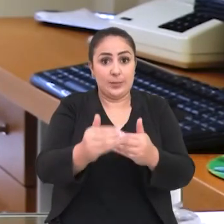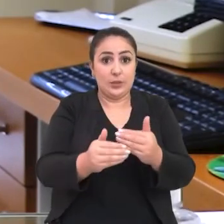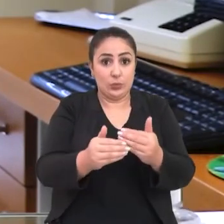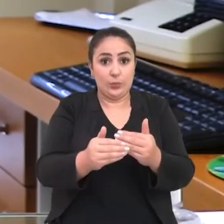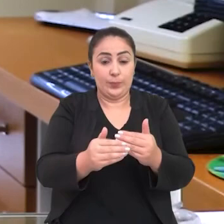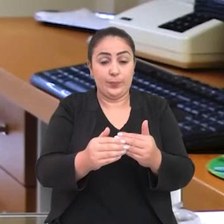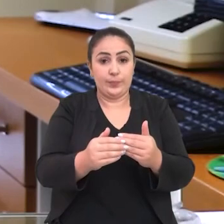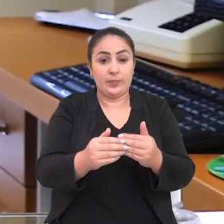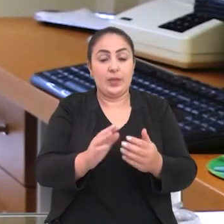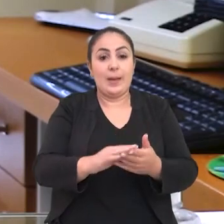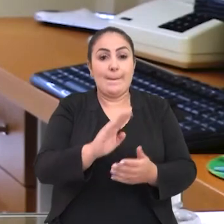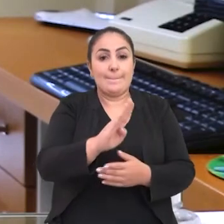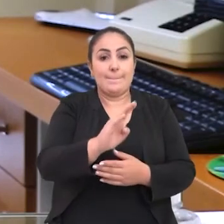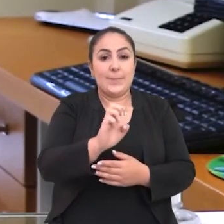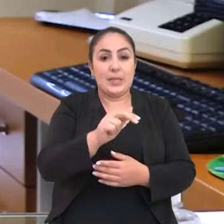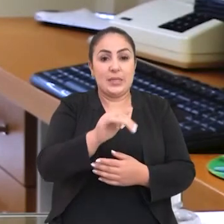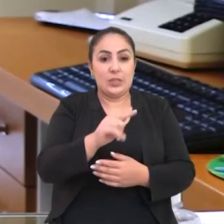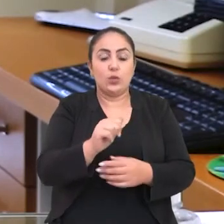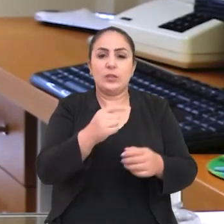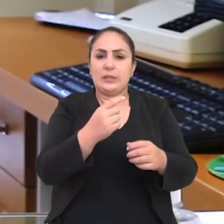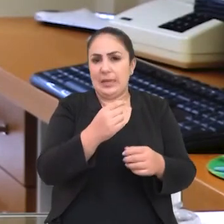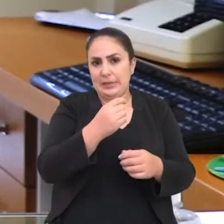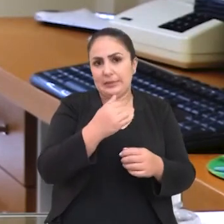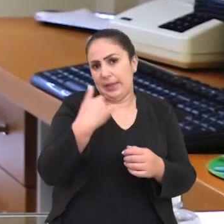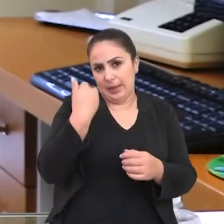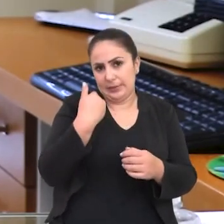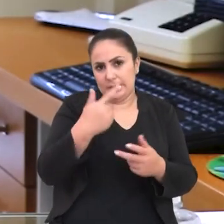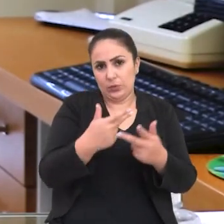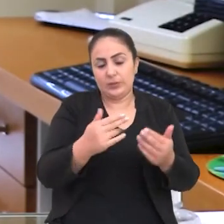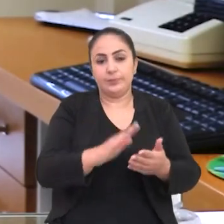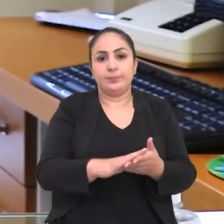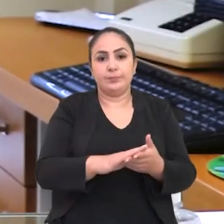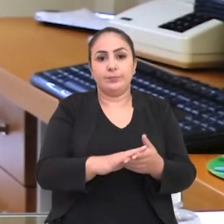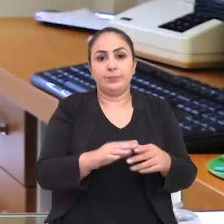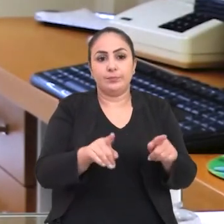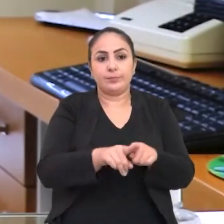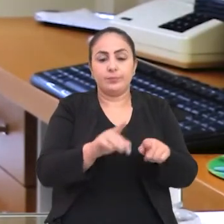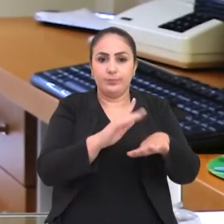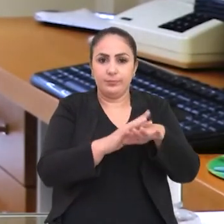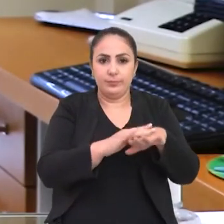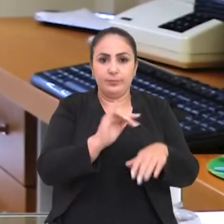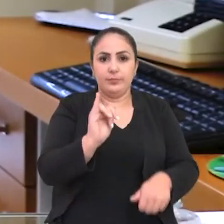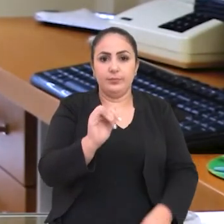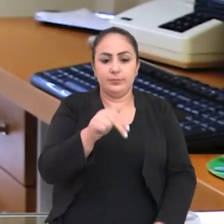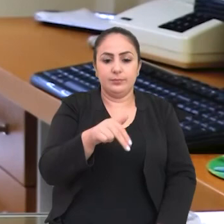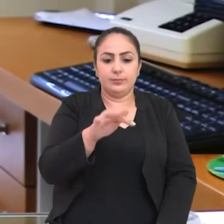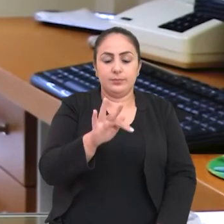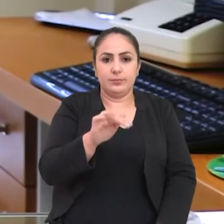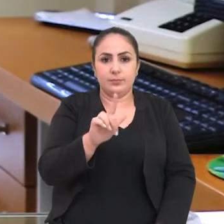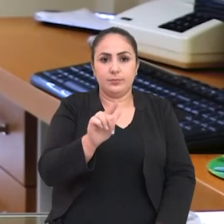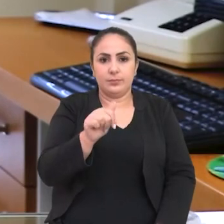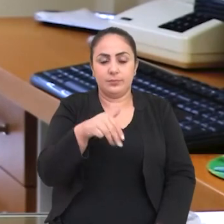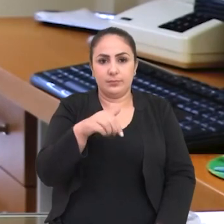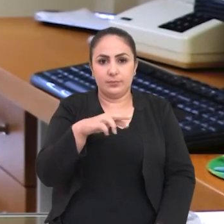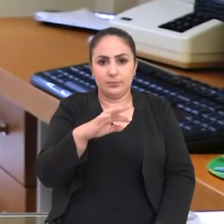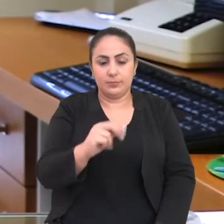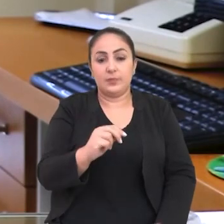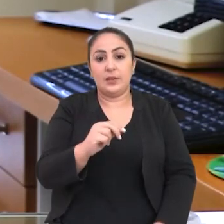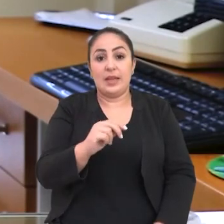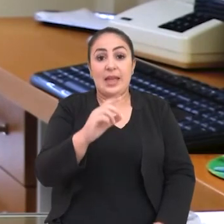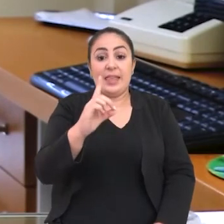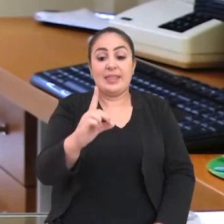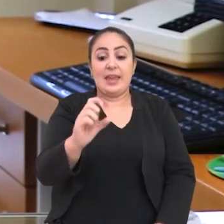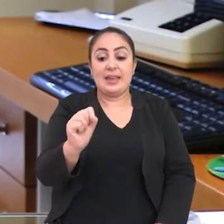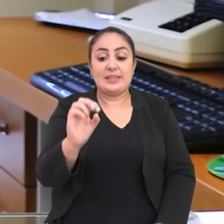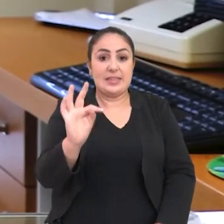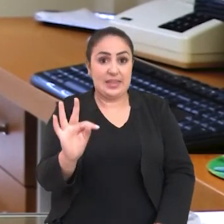benigno, que na realidade vem pela idade, pelos fatores de crescimento. Temos as doenças inflamatórias ou